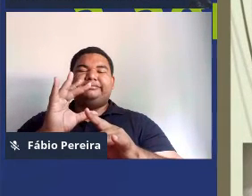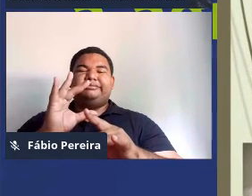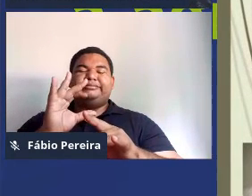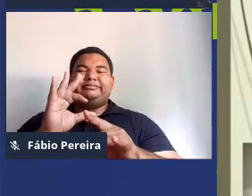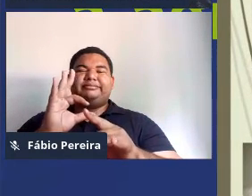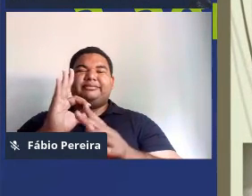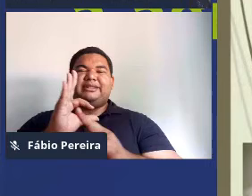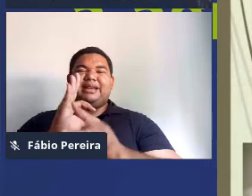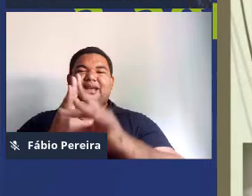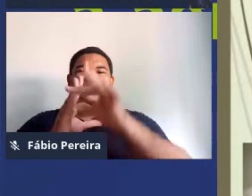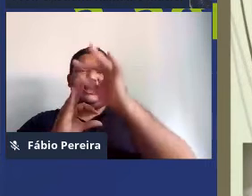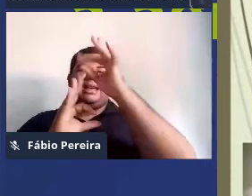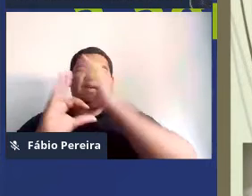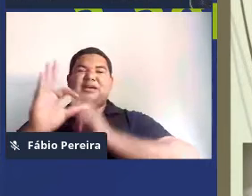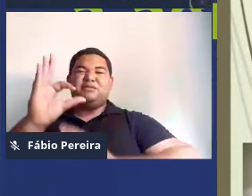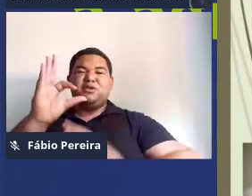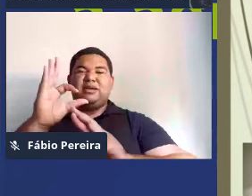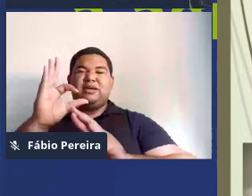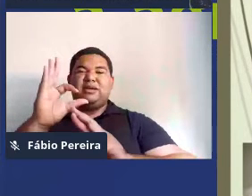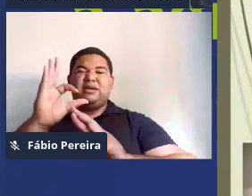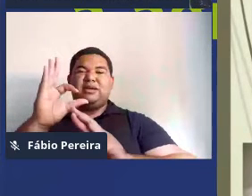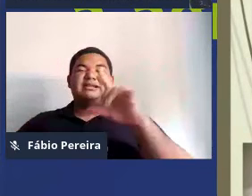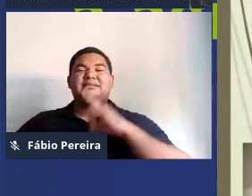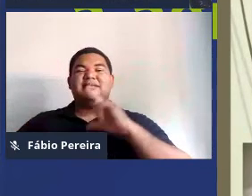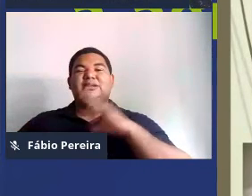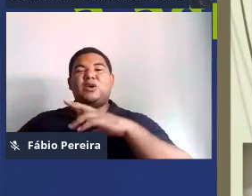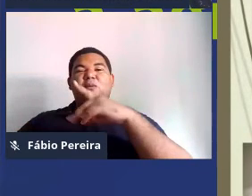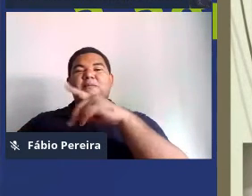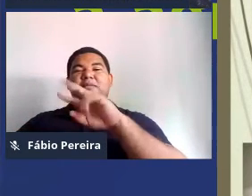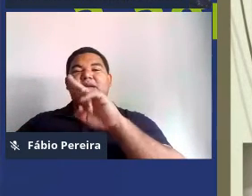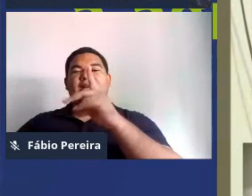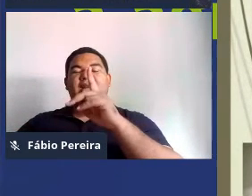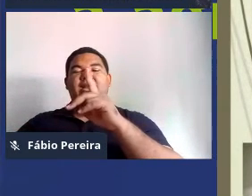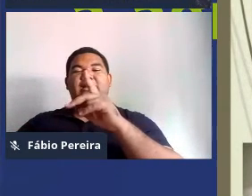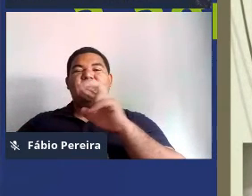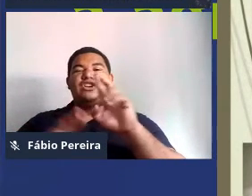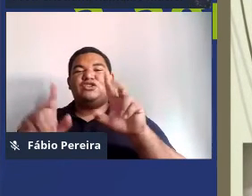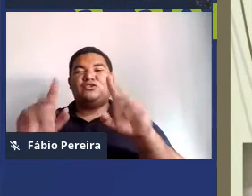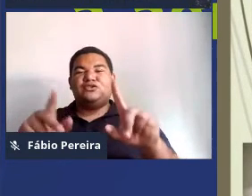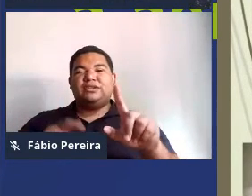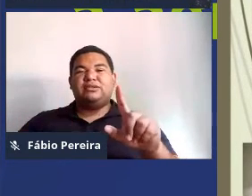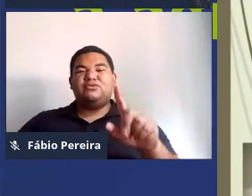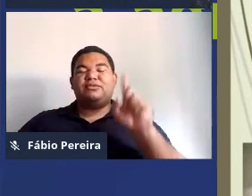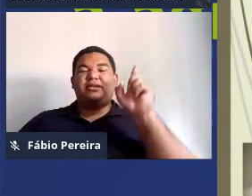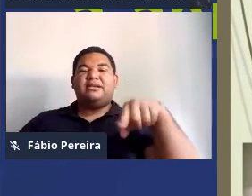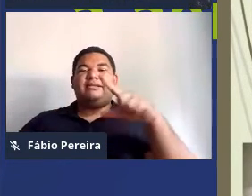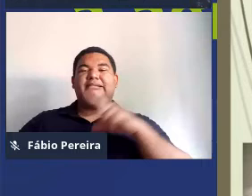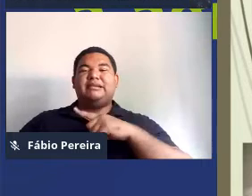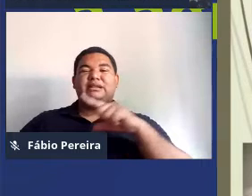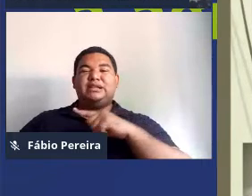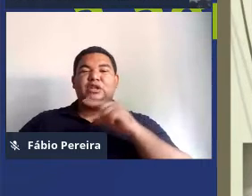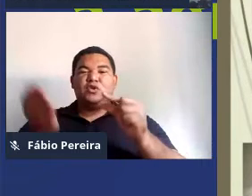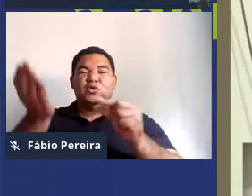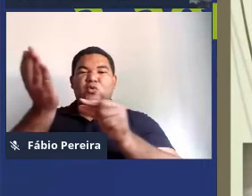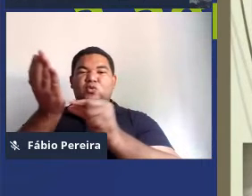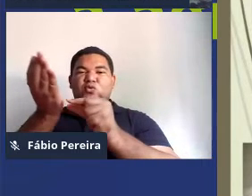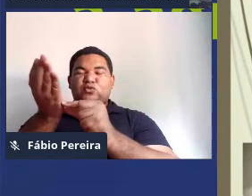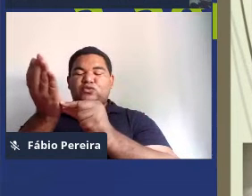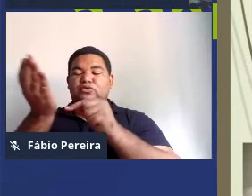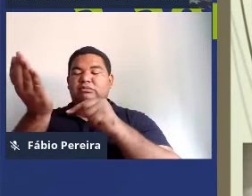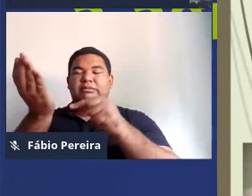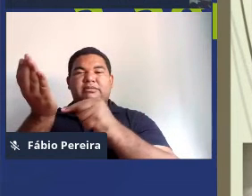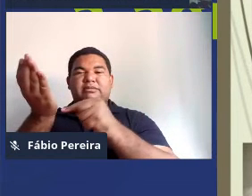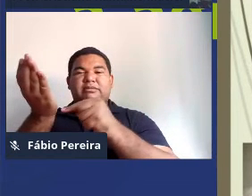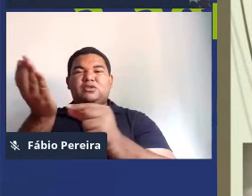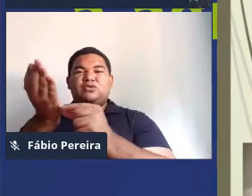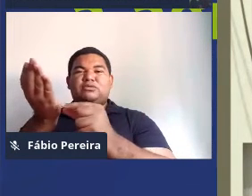pH diferente. Então, se eu pegar, boto num chip, que é um sensor de pH. Literalmente um chip, como se fosse um